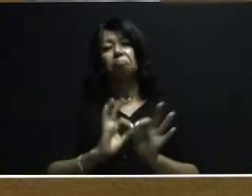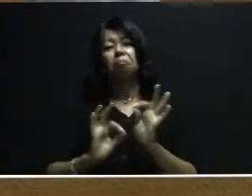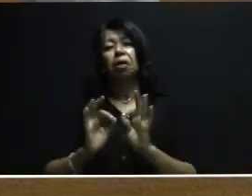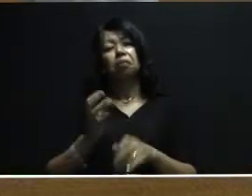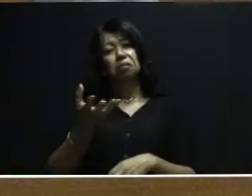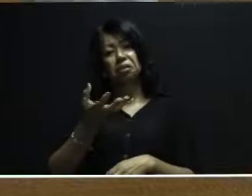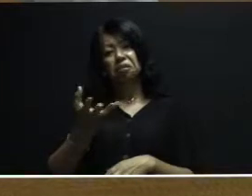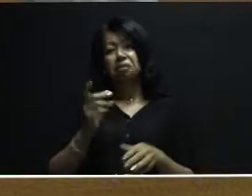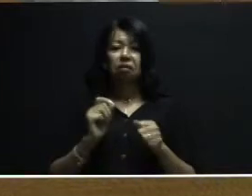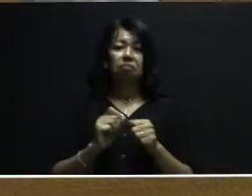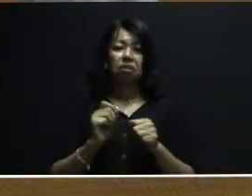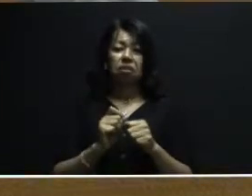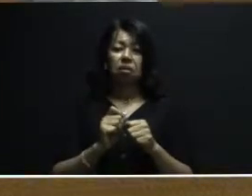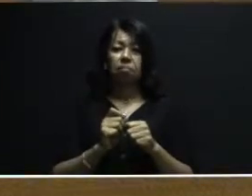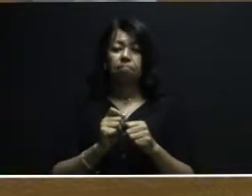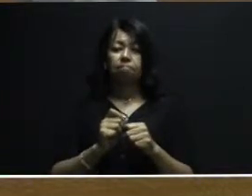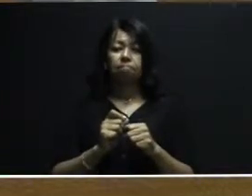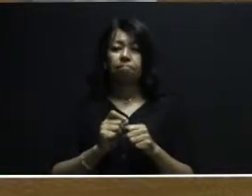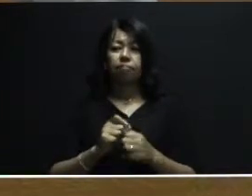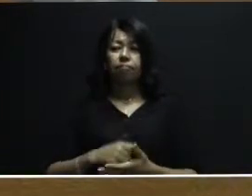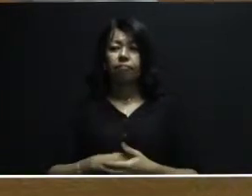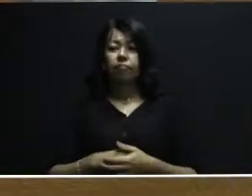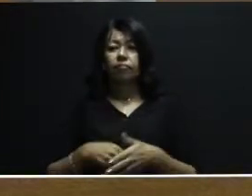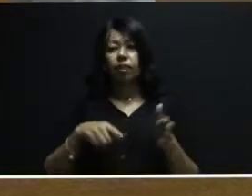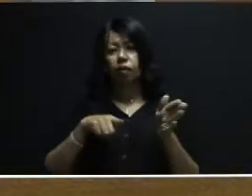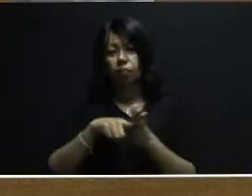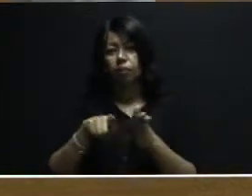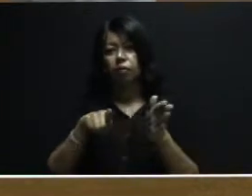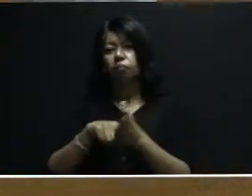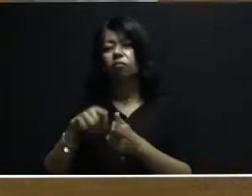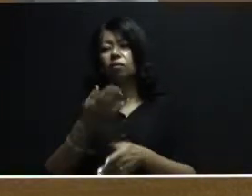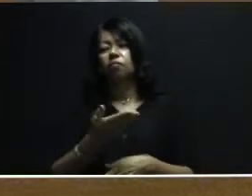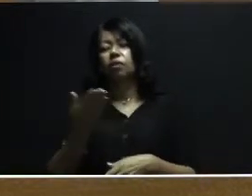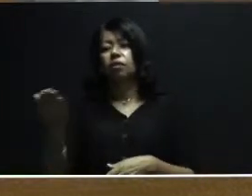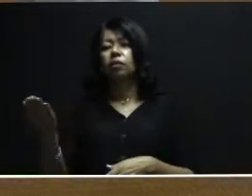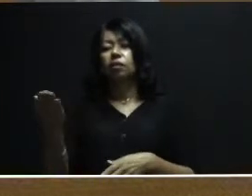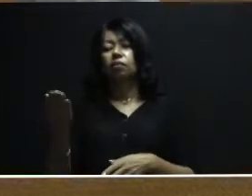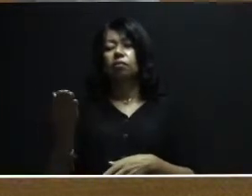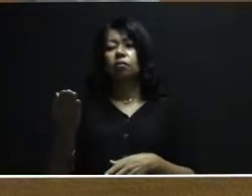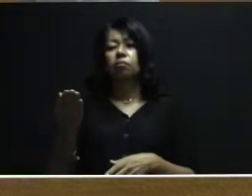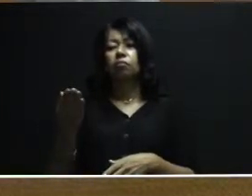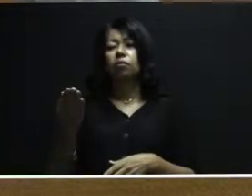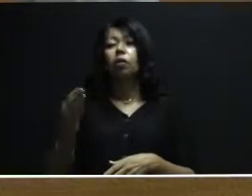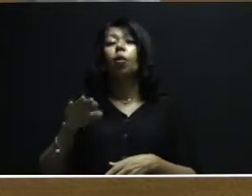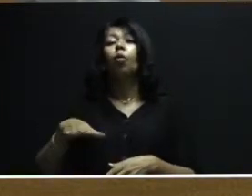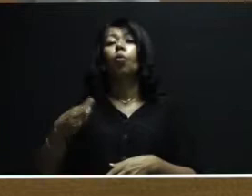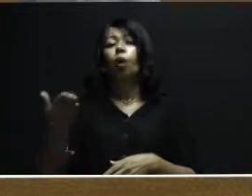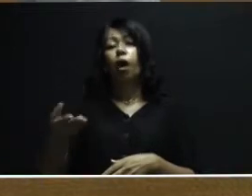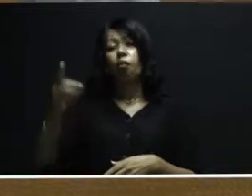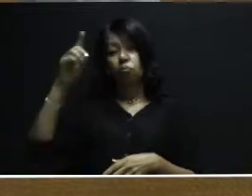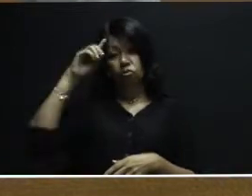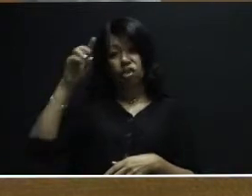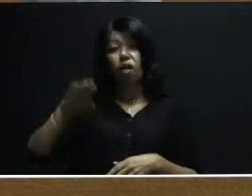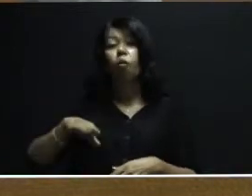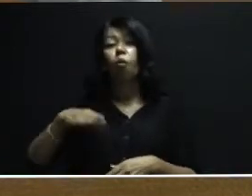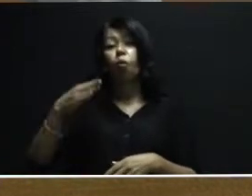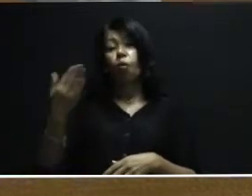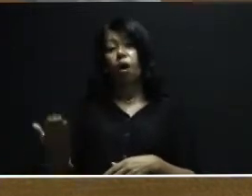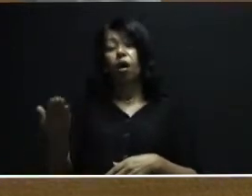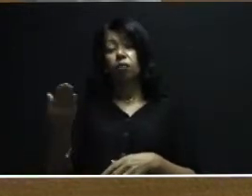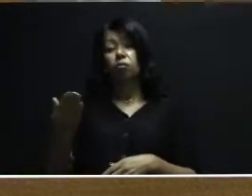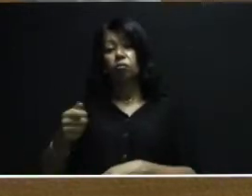quiser. Eu pergunto aos senhores, qual o dia e quando que